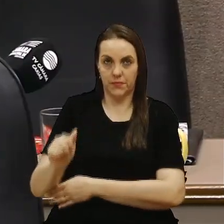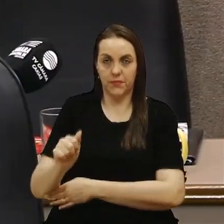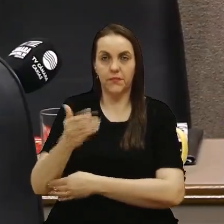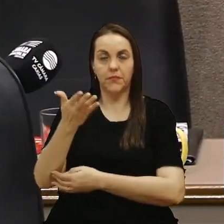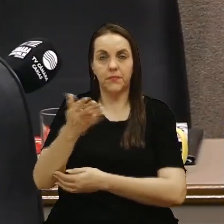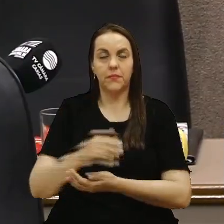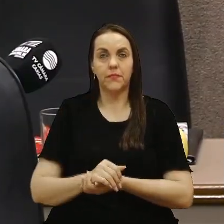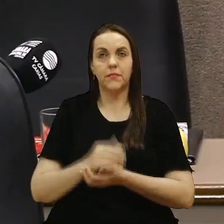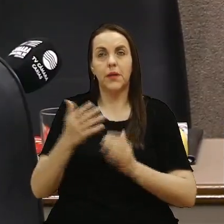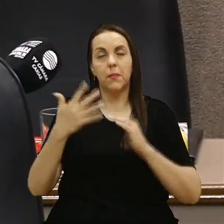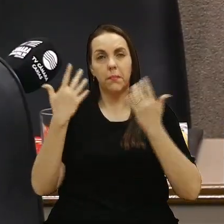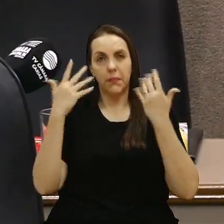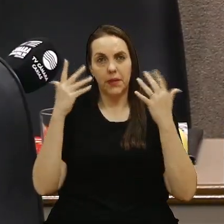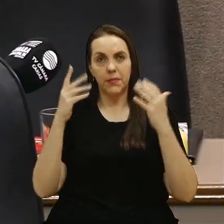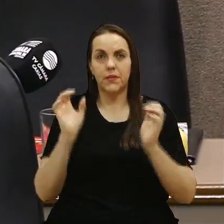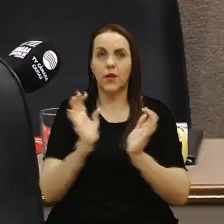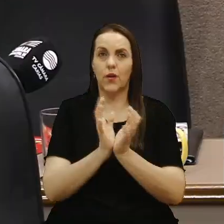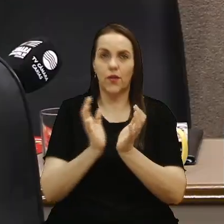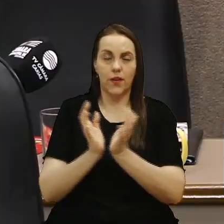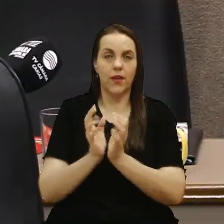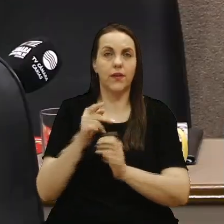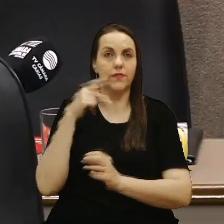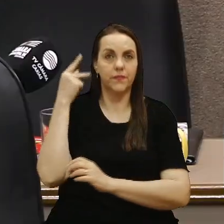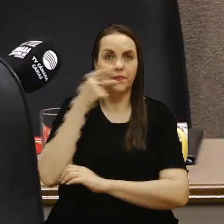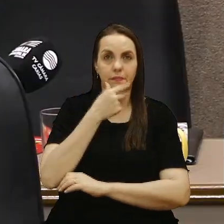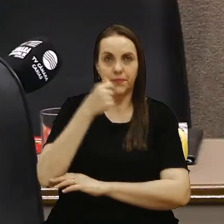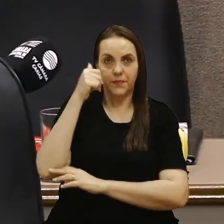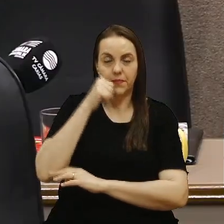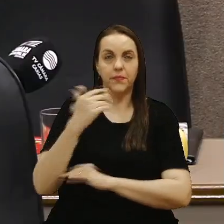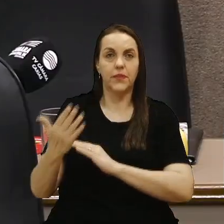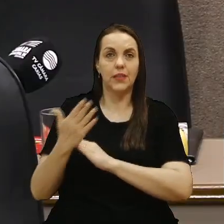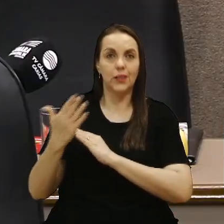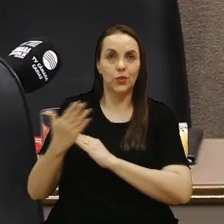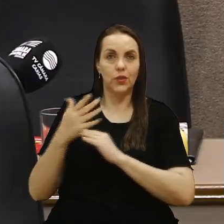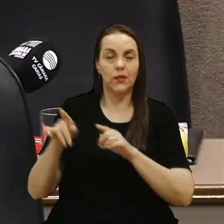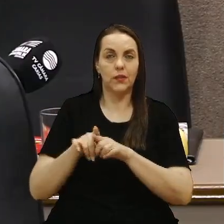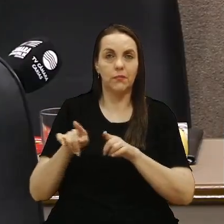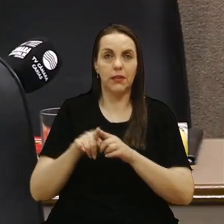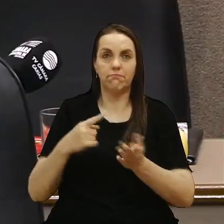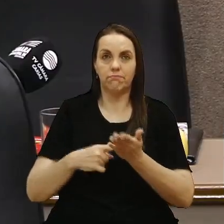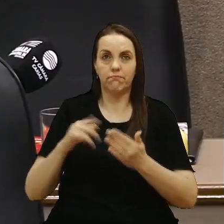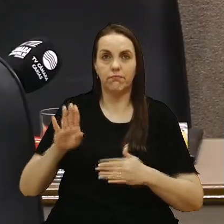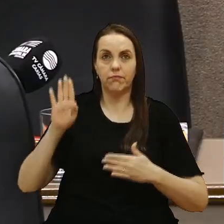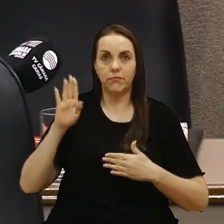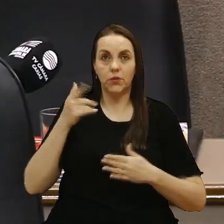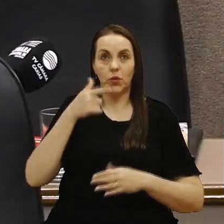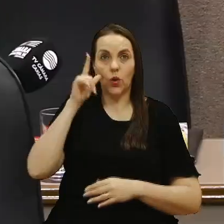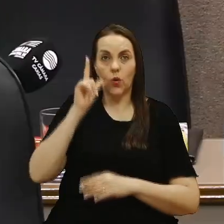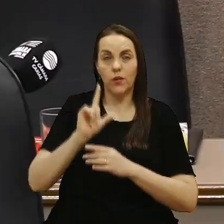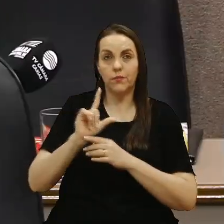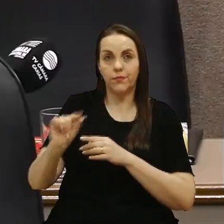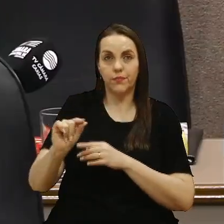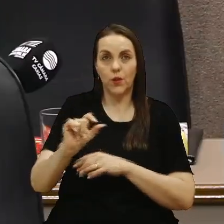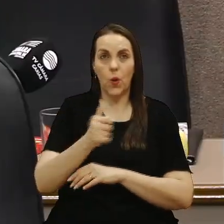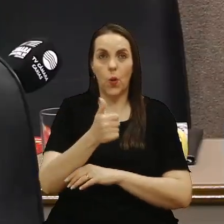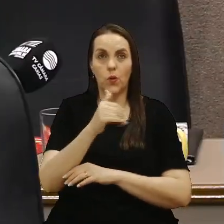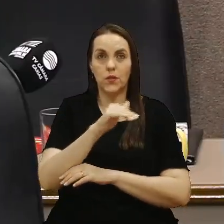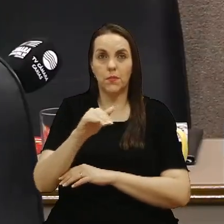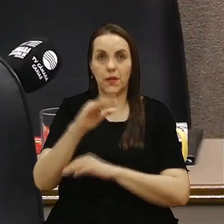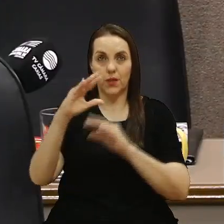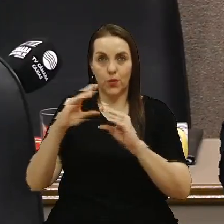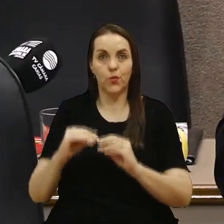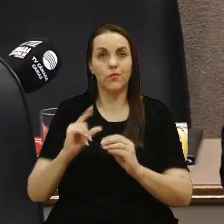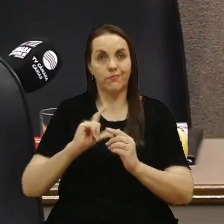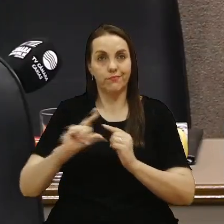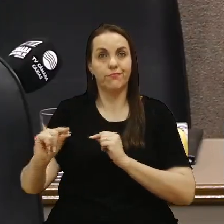de fato, parabenizar os colegas vereadores, a assessoria, ontem, pelo comprometimento, né? Ontem saímos daqui dessa casa passado das 11h30 da noite